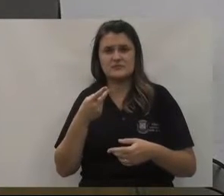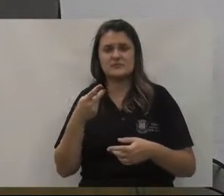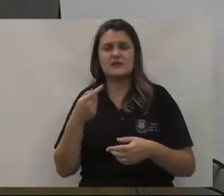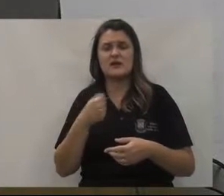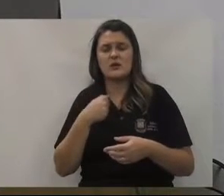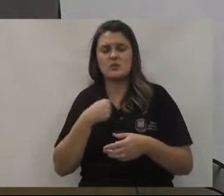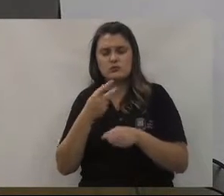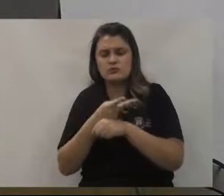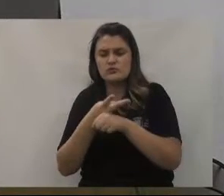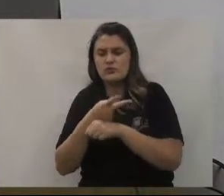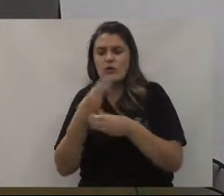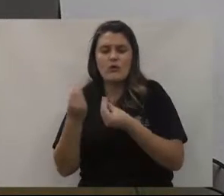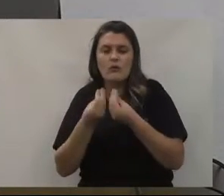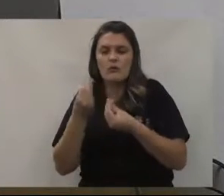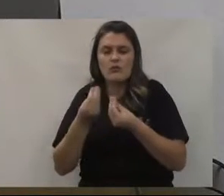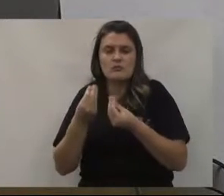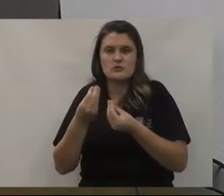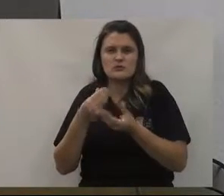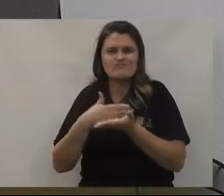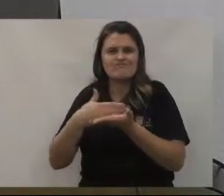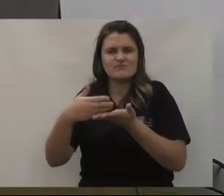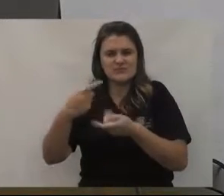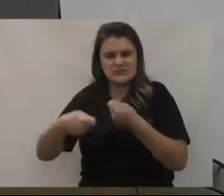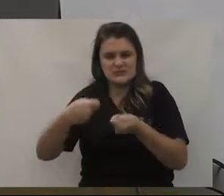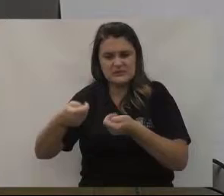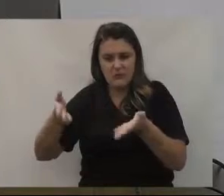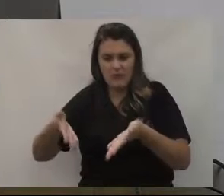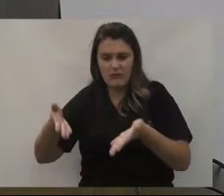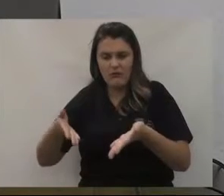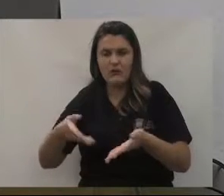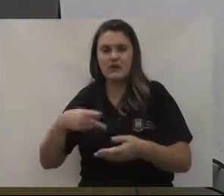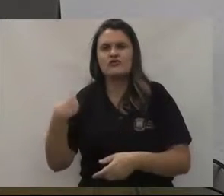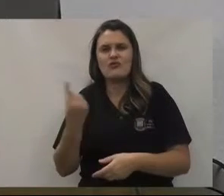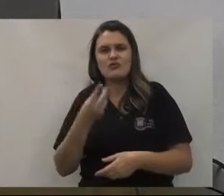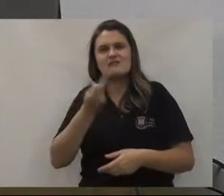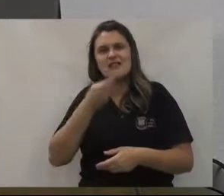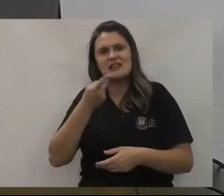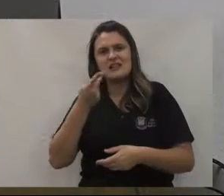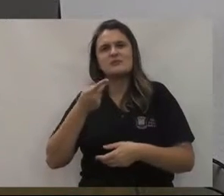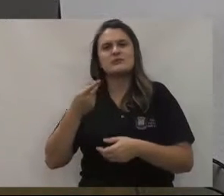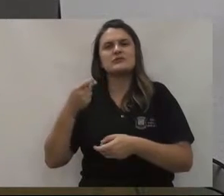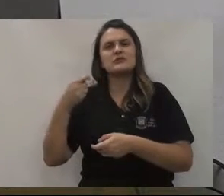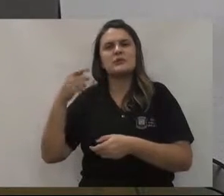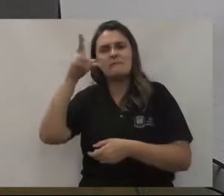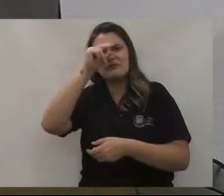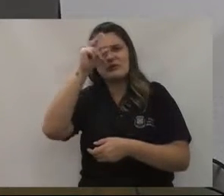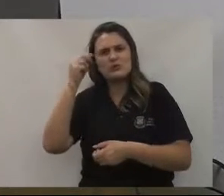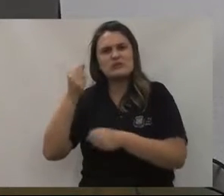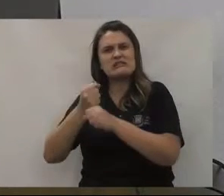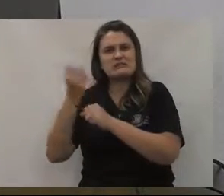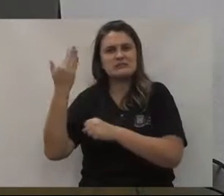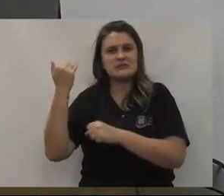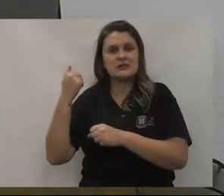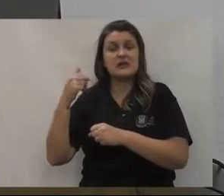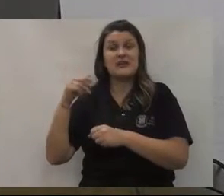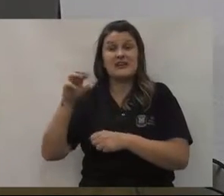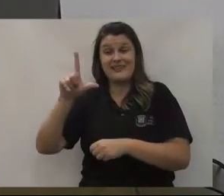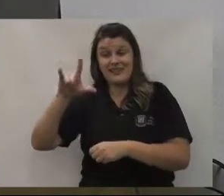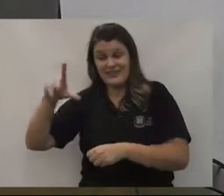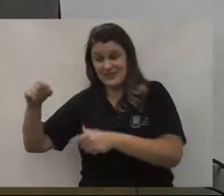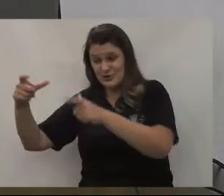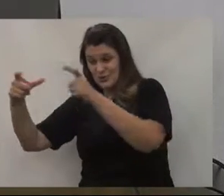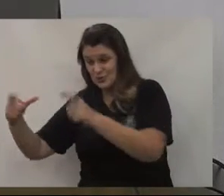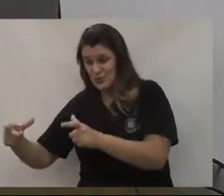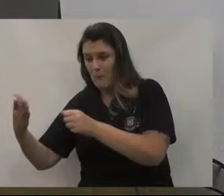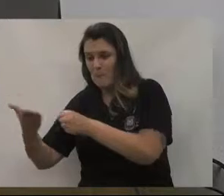até introduzir no início da administração atual, falamos na administração anterior, a lixeira básica, a melhor